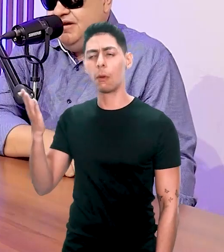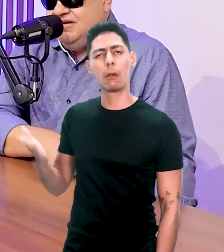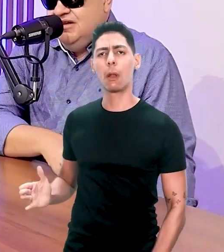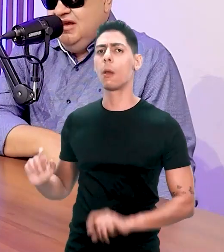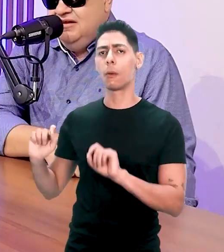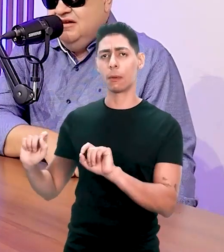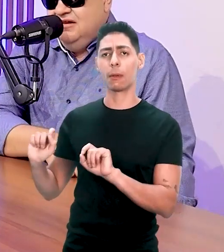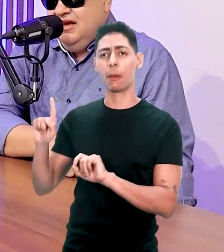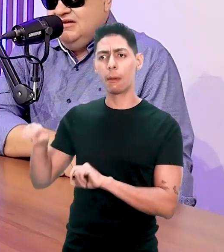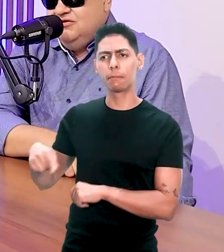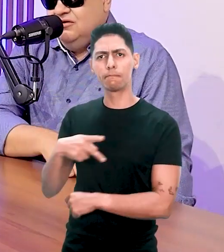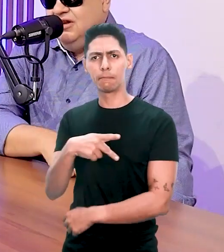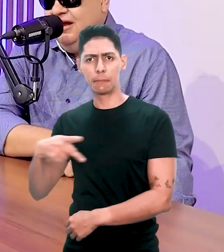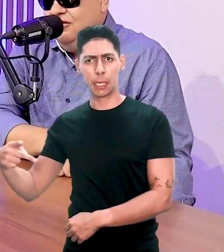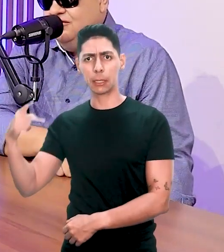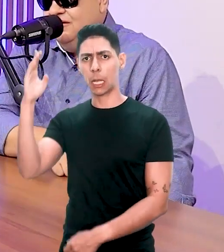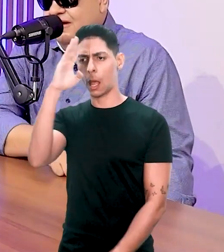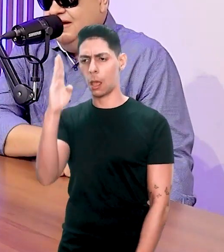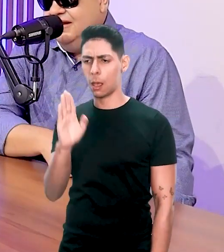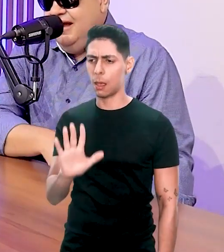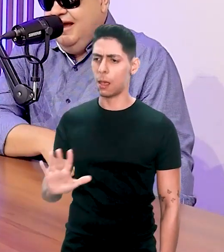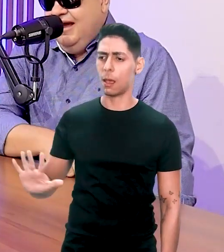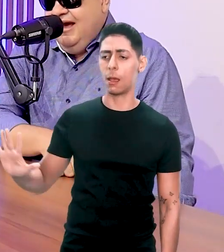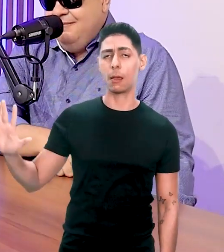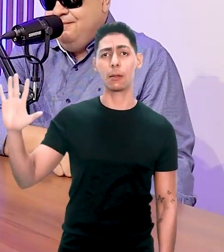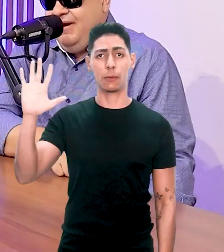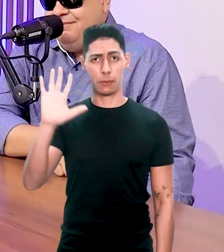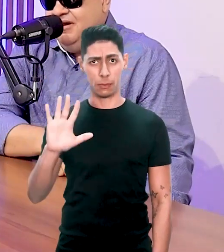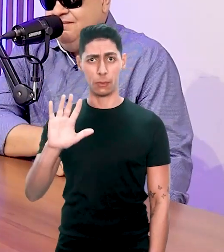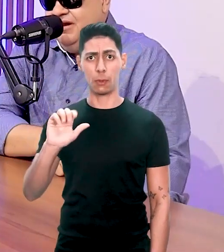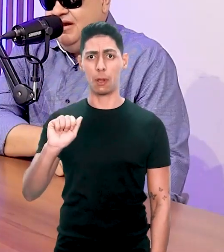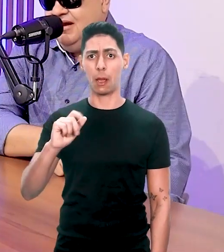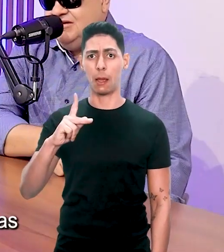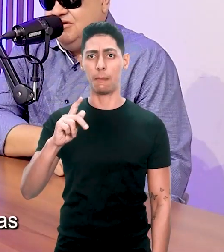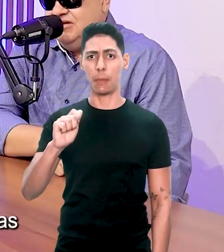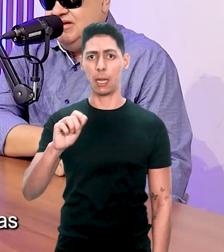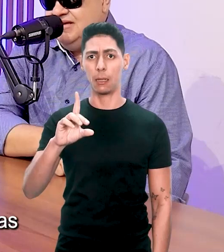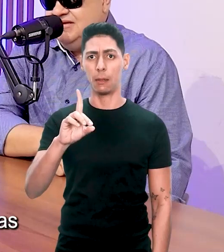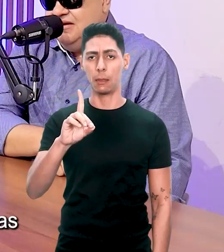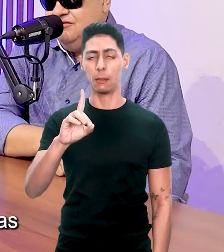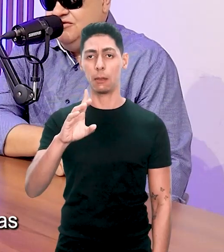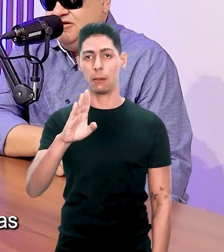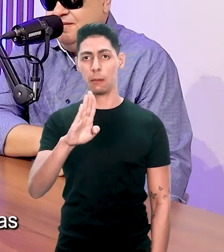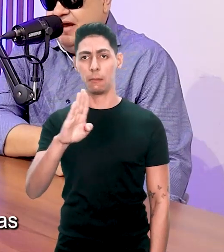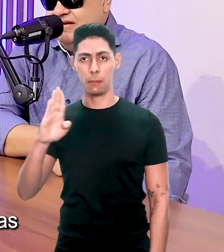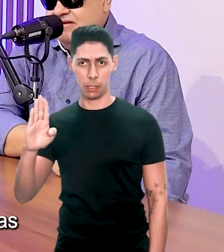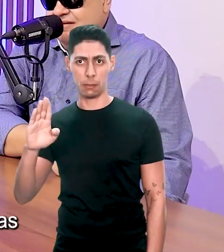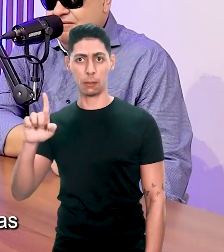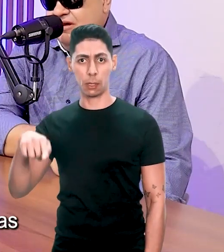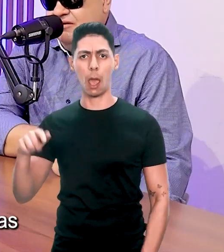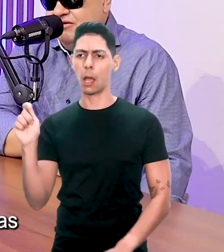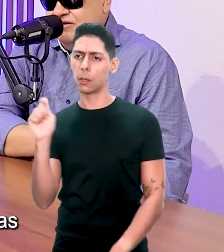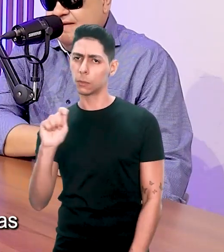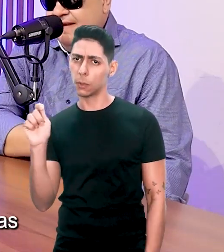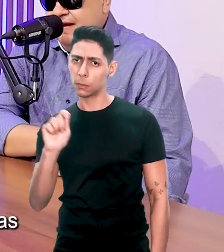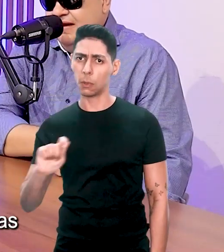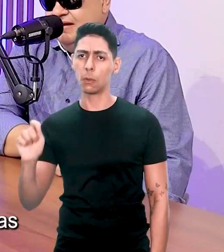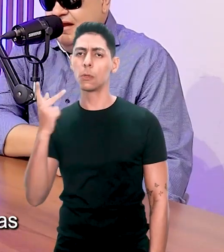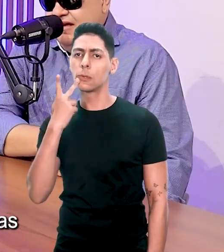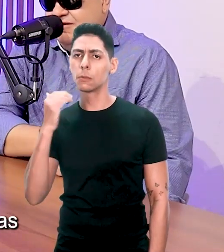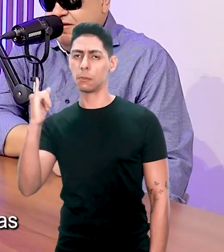o presidente nacional da APABB, Associação dos Pais e